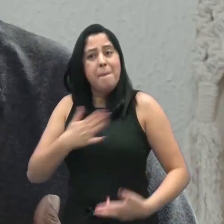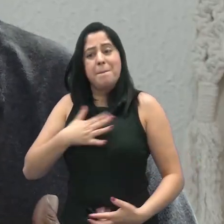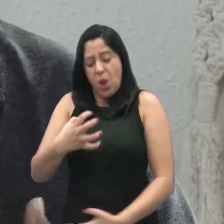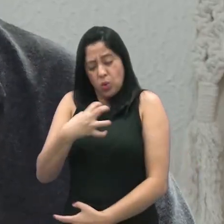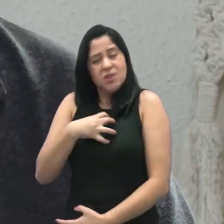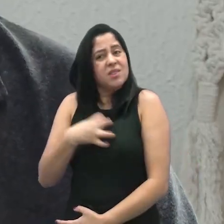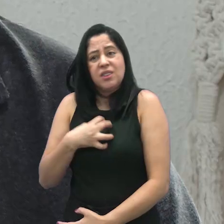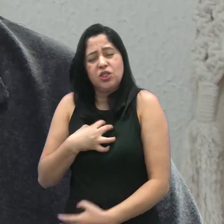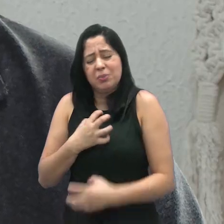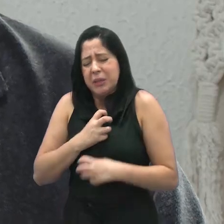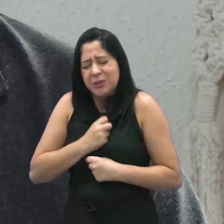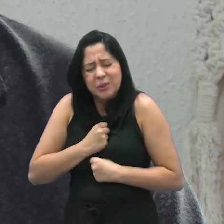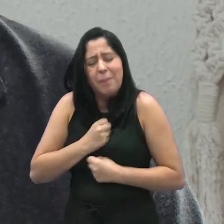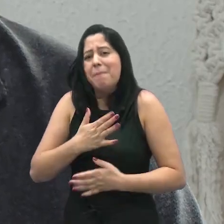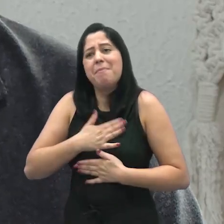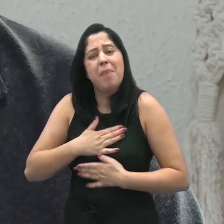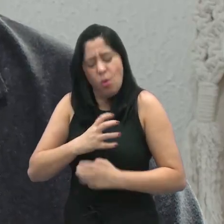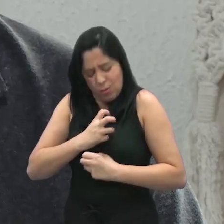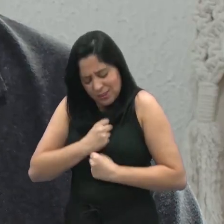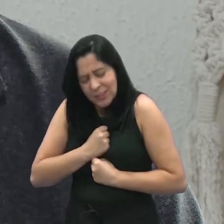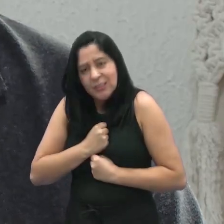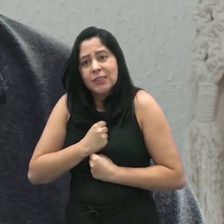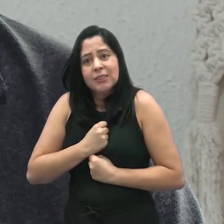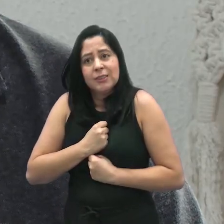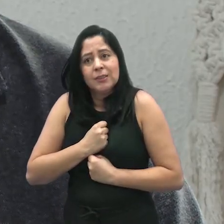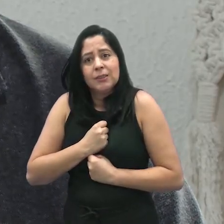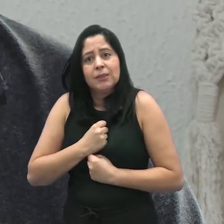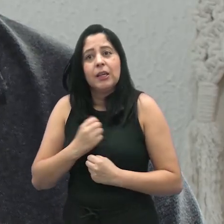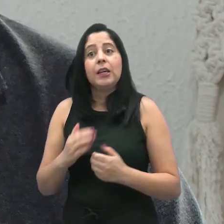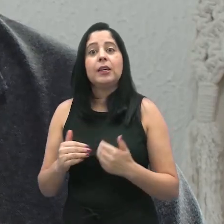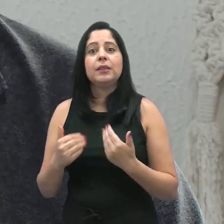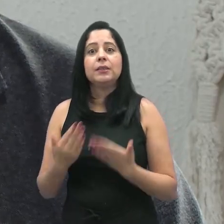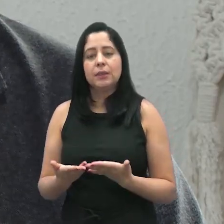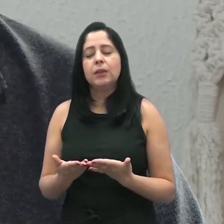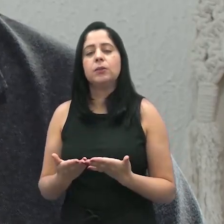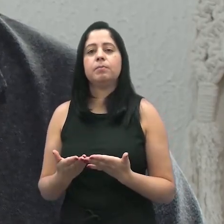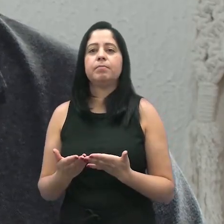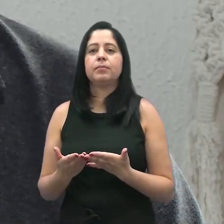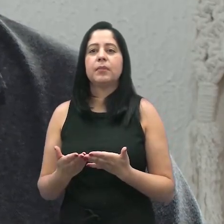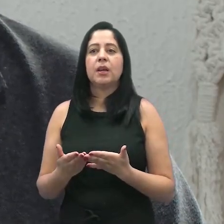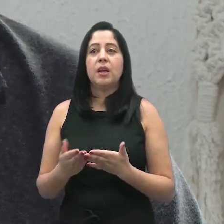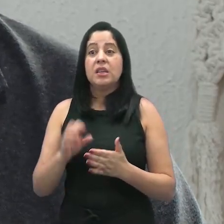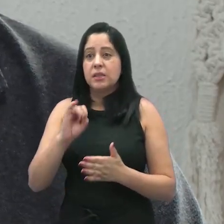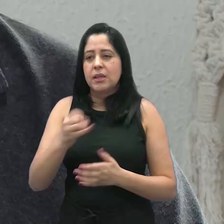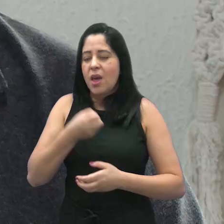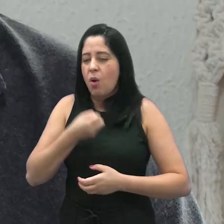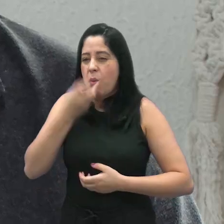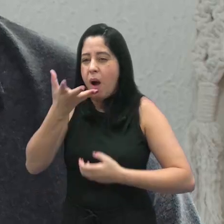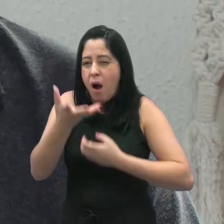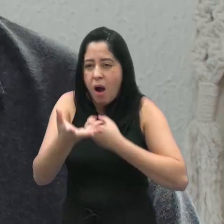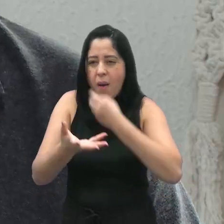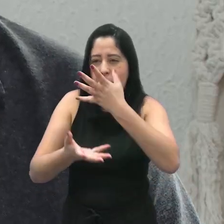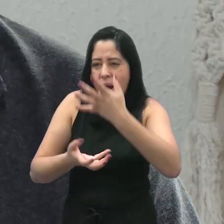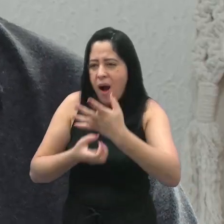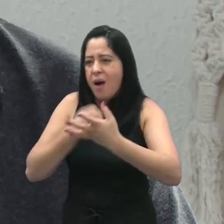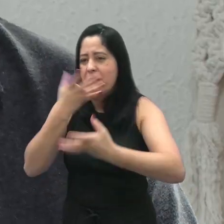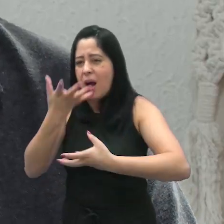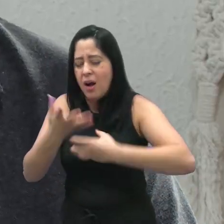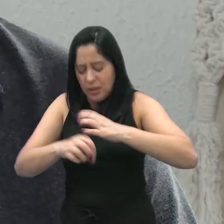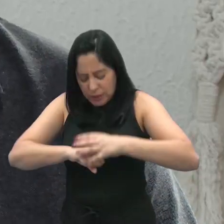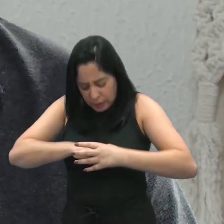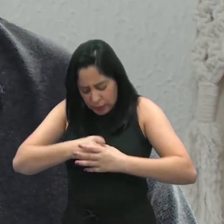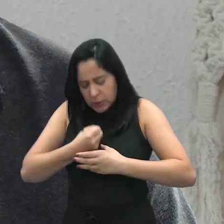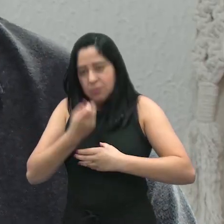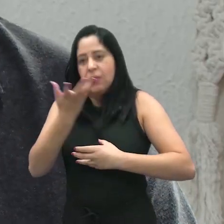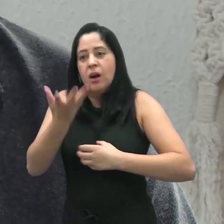meu, né? O luto é meu. Então, por mais que a gente fale,